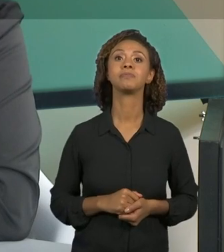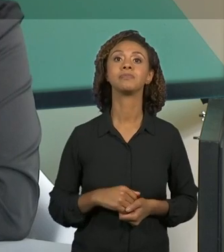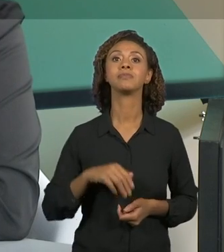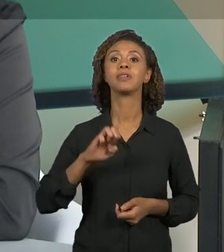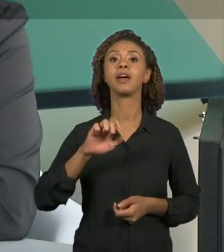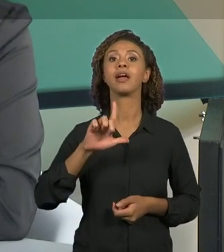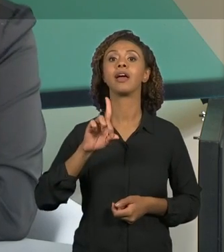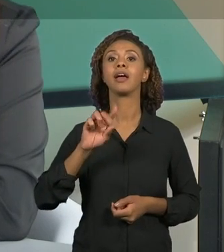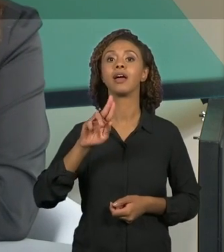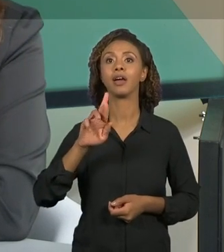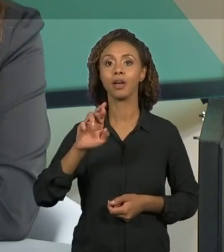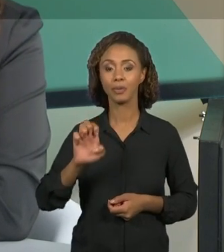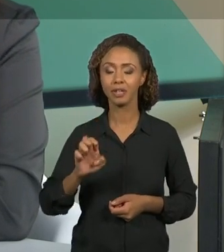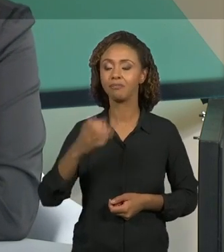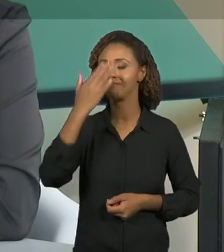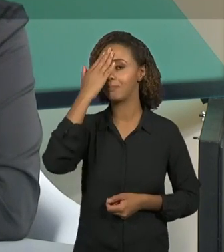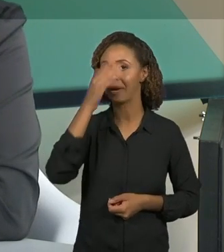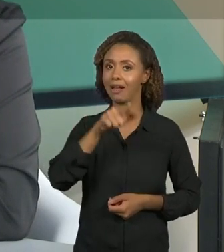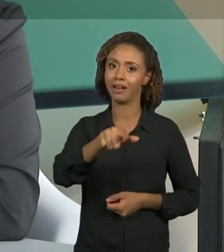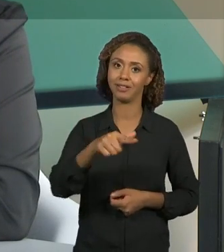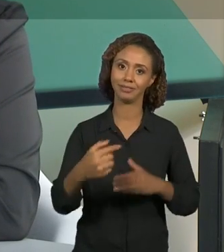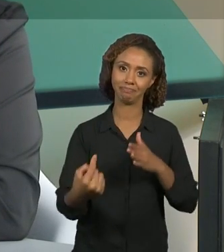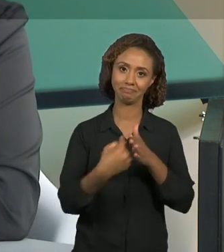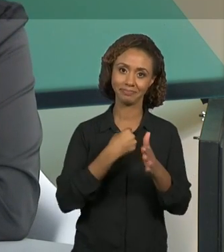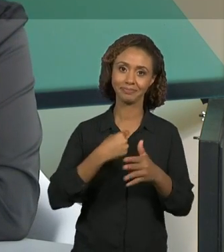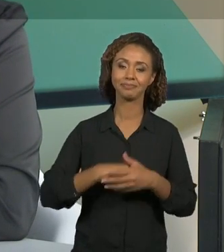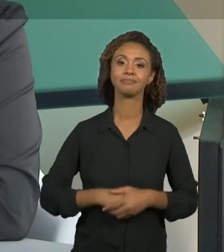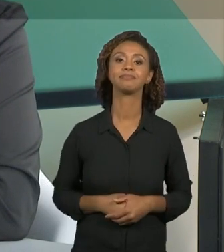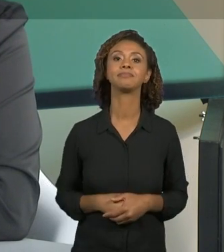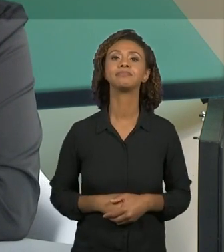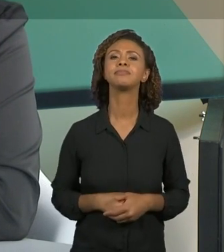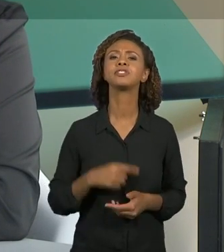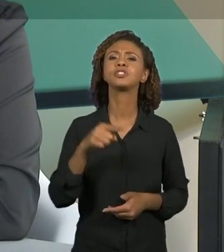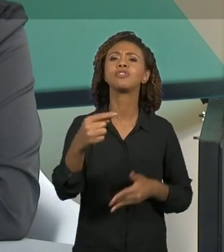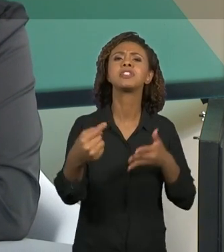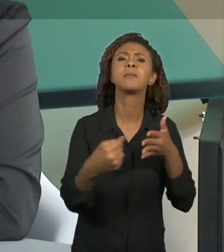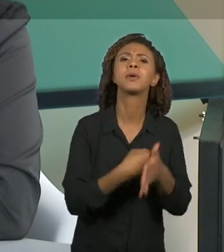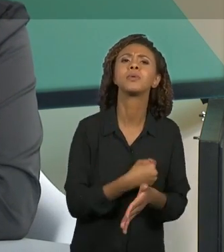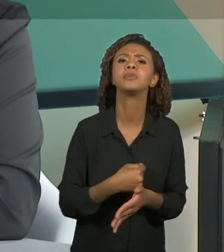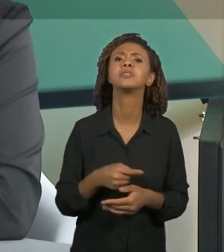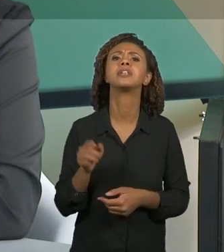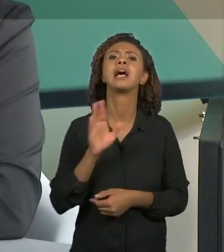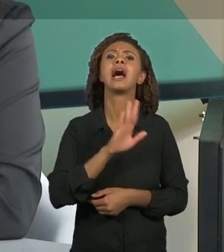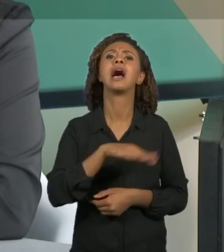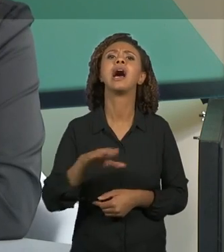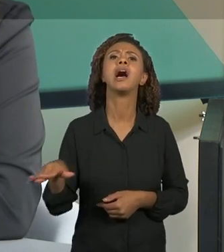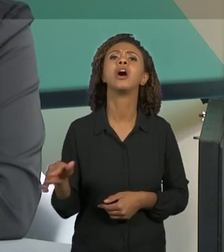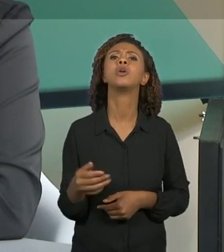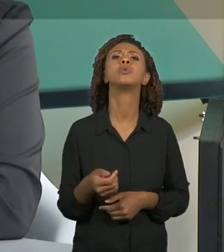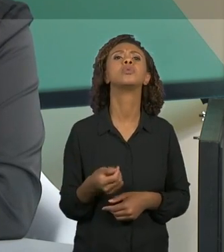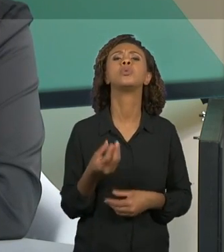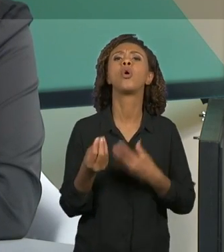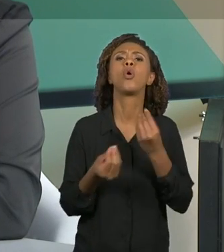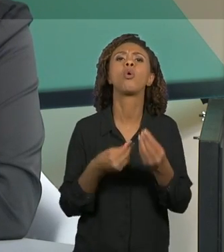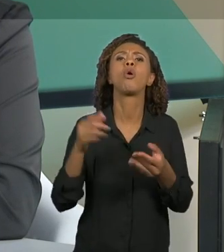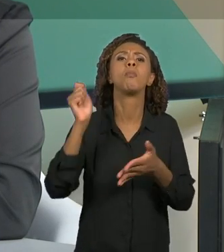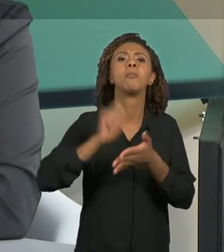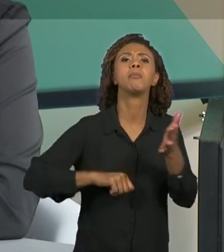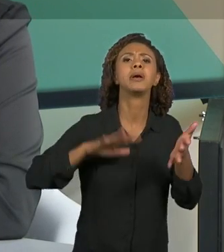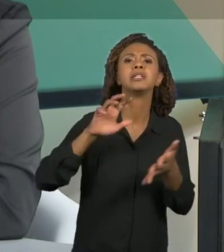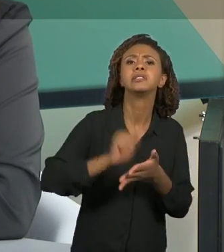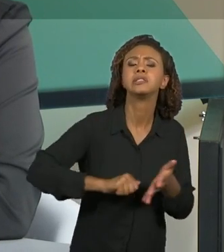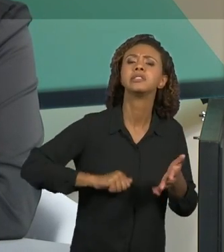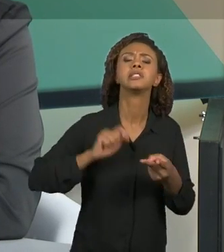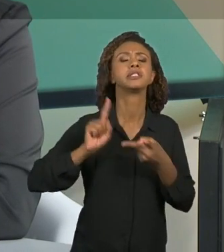dri souza lago silva é obrigada pela sua pergunta então você perguntar quantidades alunos serão matriculados como que vai ser a